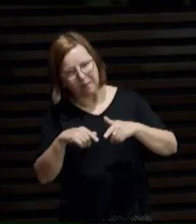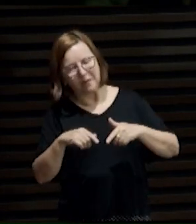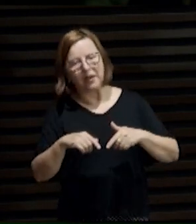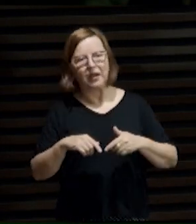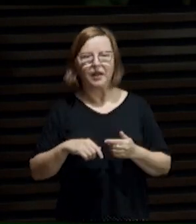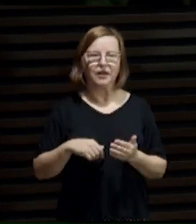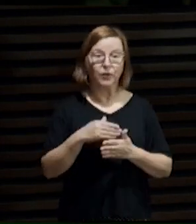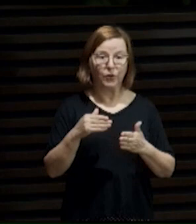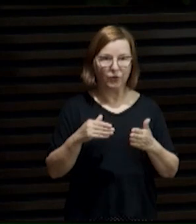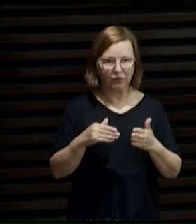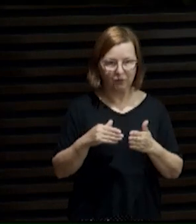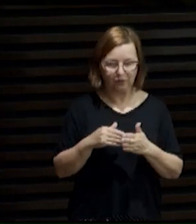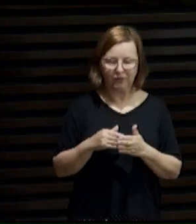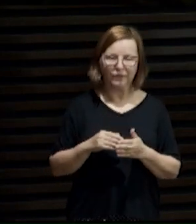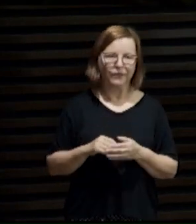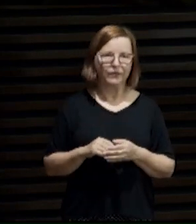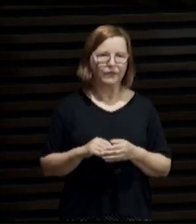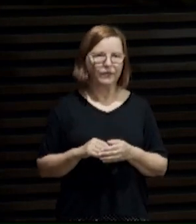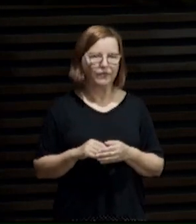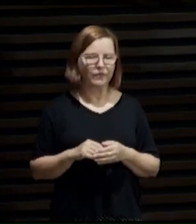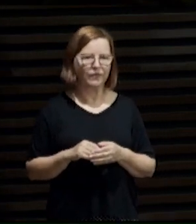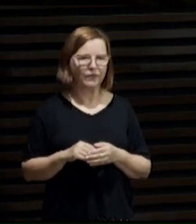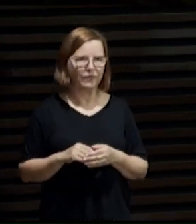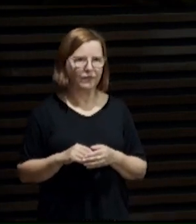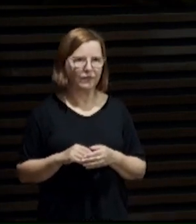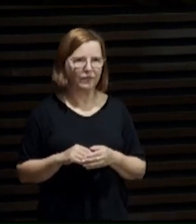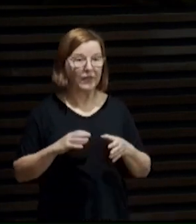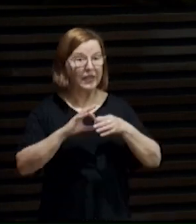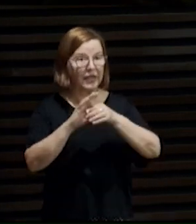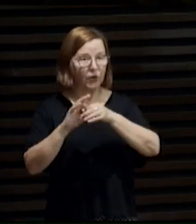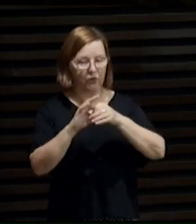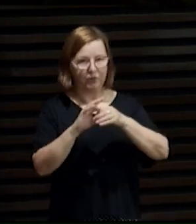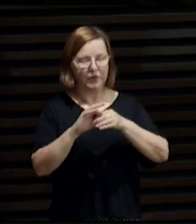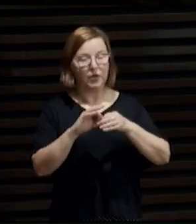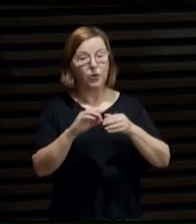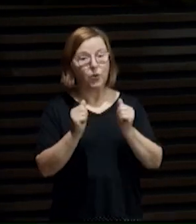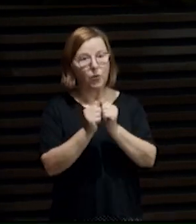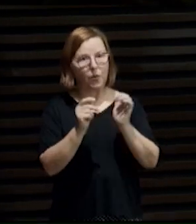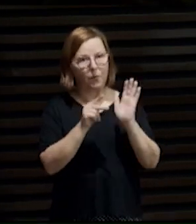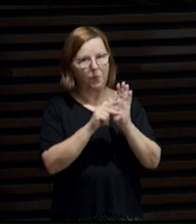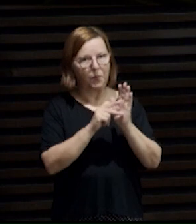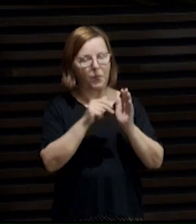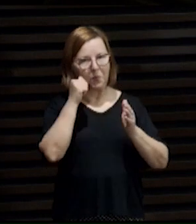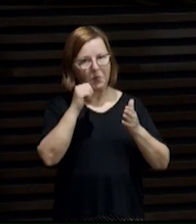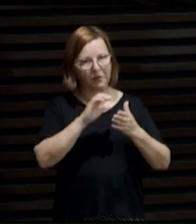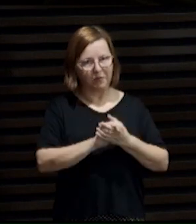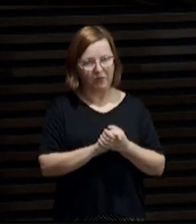esposa? O homem santo, o homem piedoso, é um Cristo dentro do seu